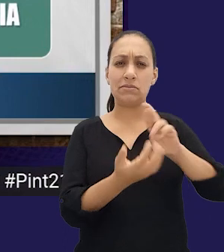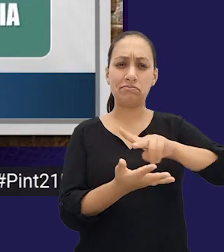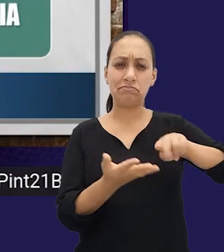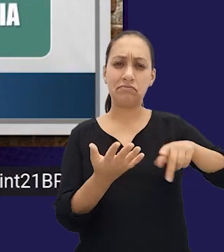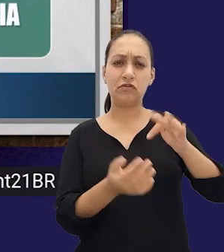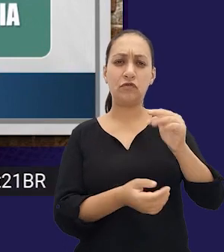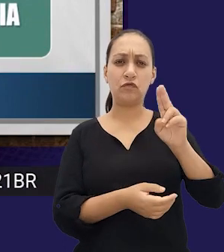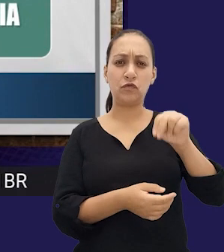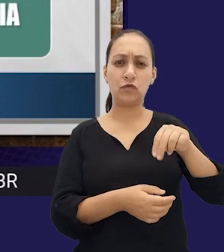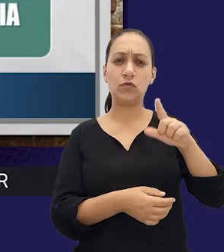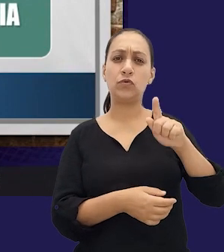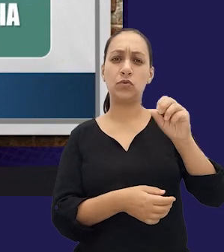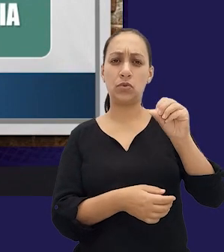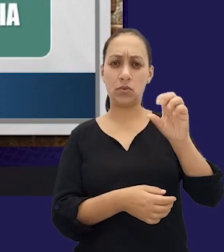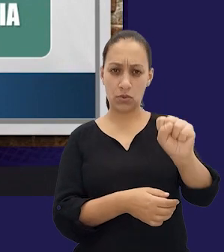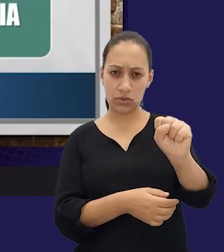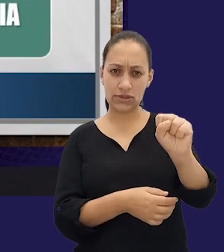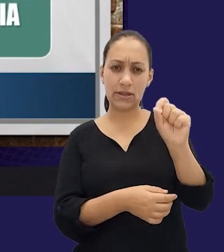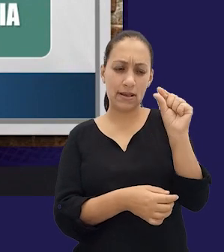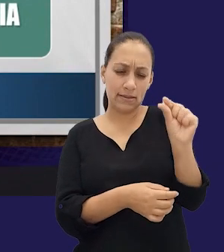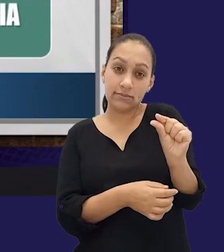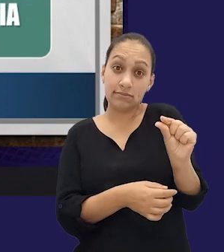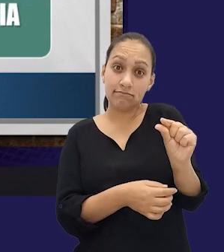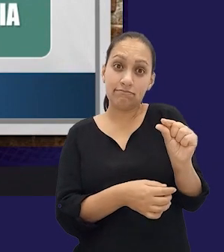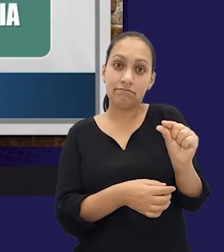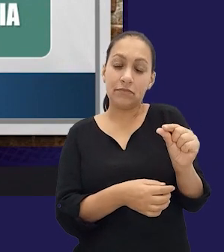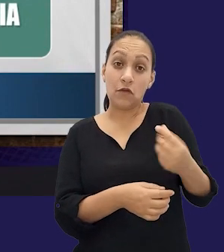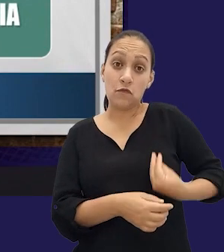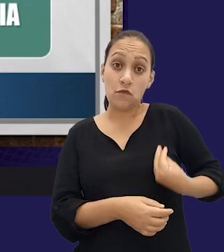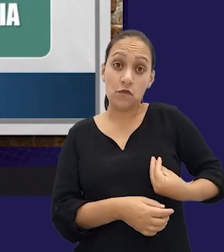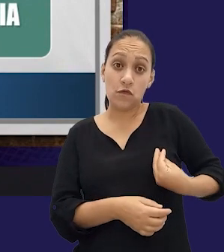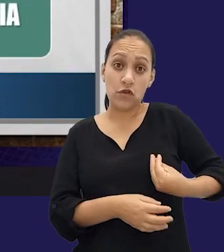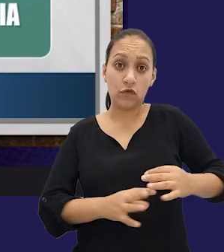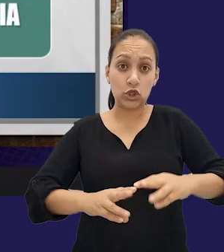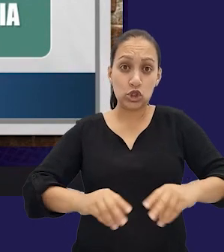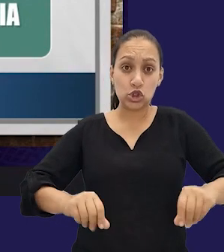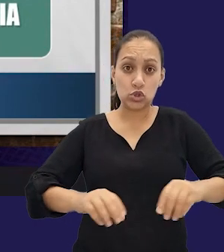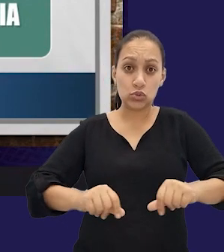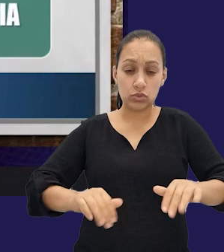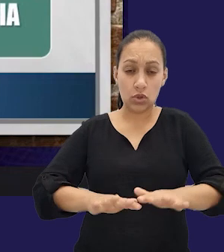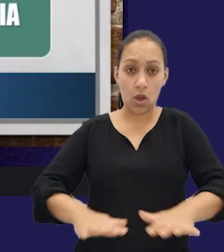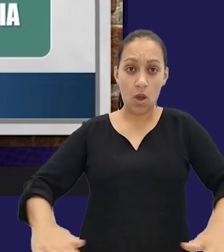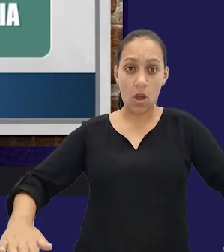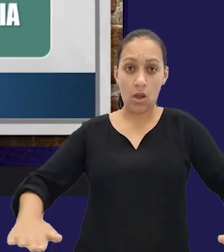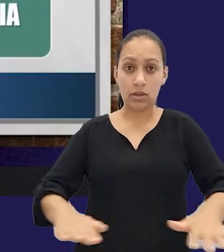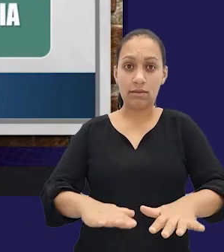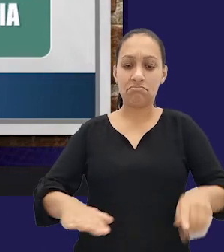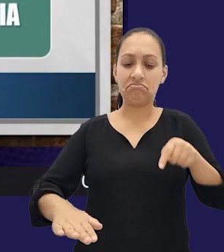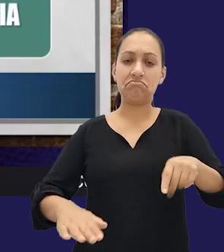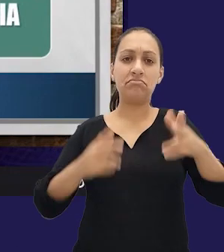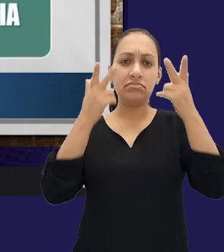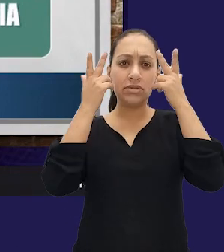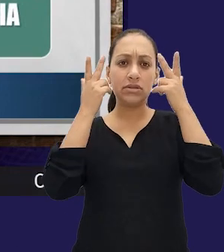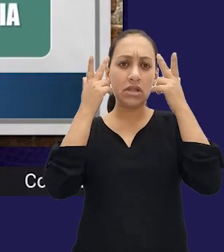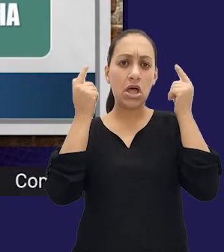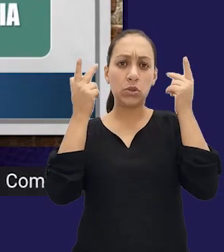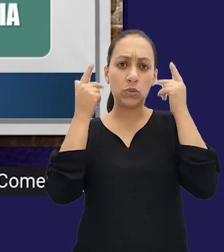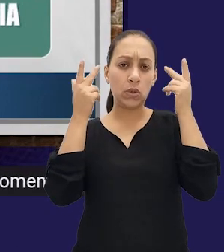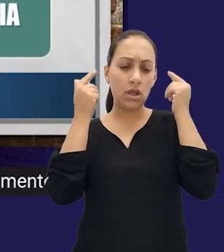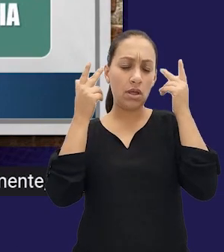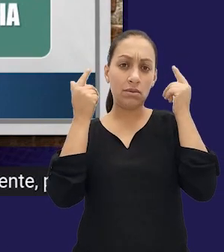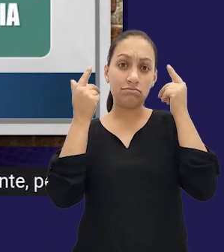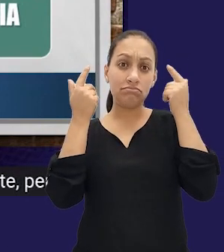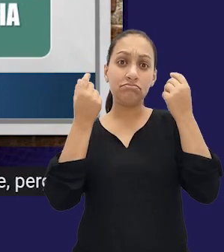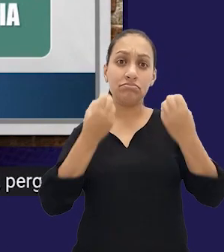fungos, micro-organismos, tá? Presentes no solo, eles eram naturalmente, muitos deles eram